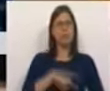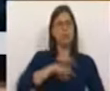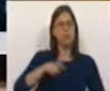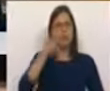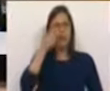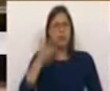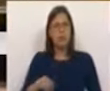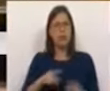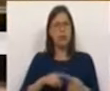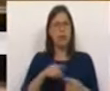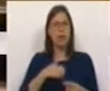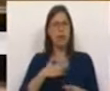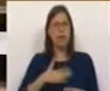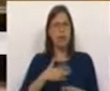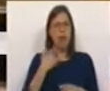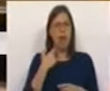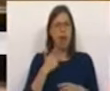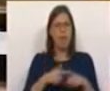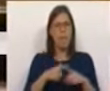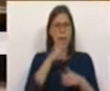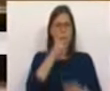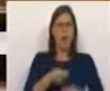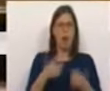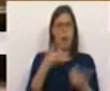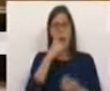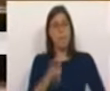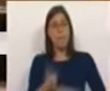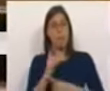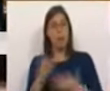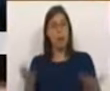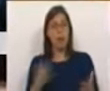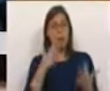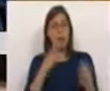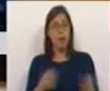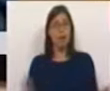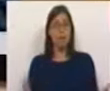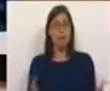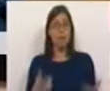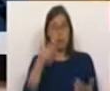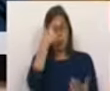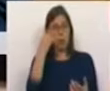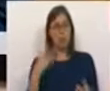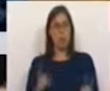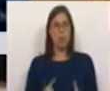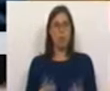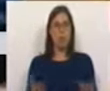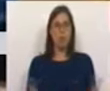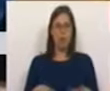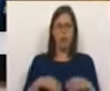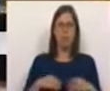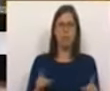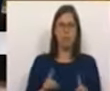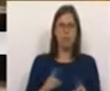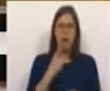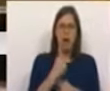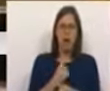trabalhadores, os reformados, os pequenos e médios empresários, os agricultores ou pescadores, que naturalmente não compreendem nem aceitam